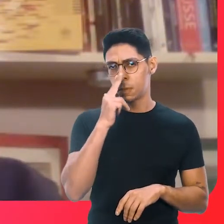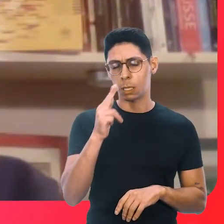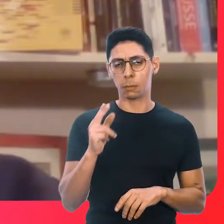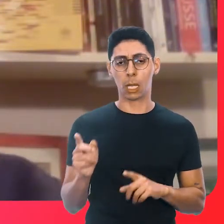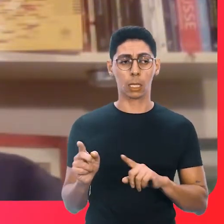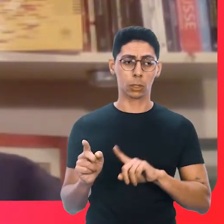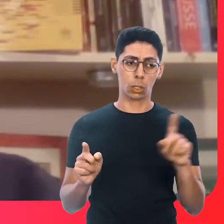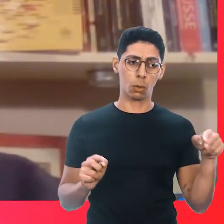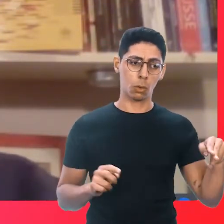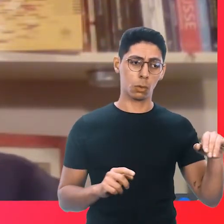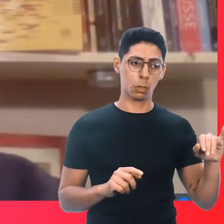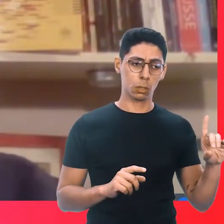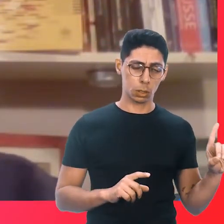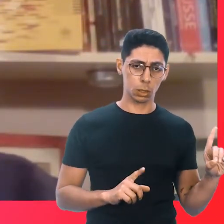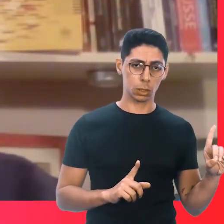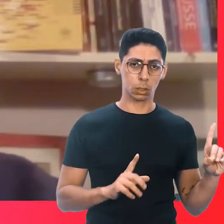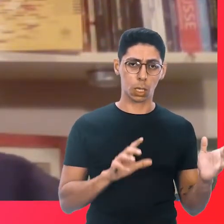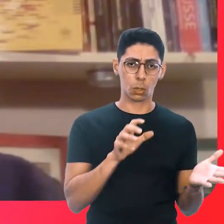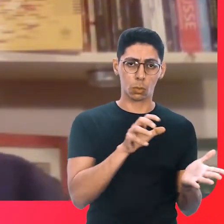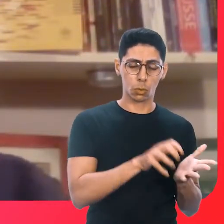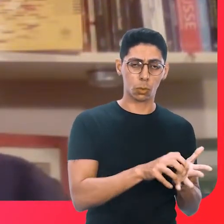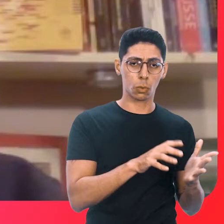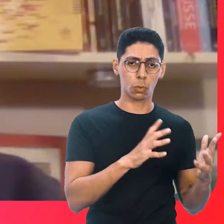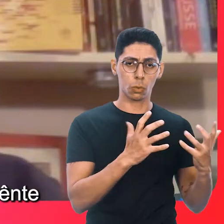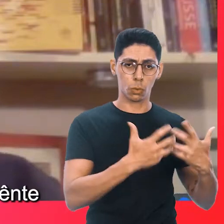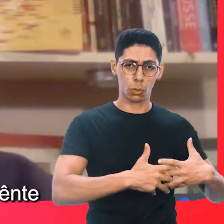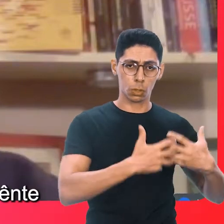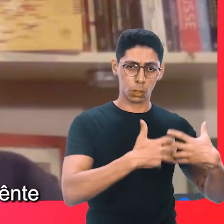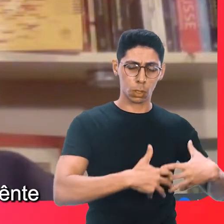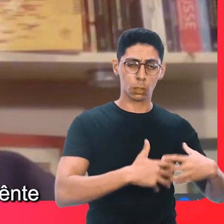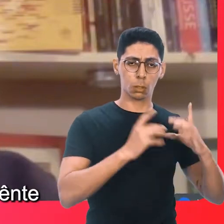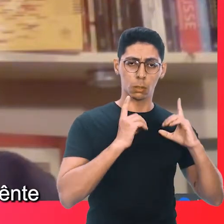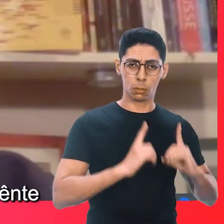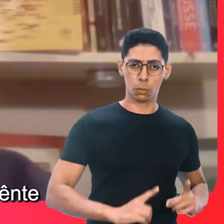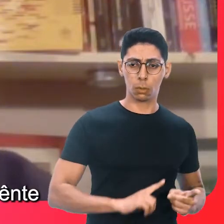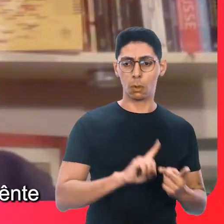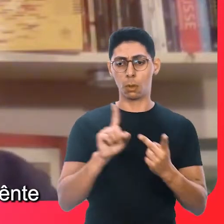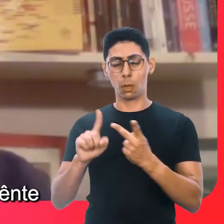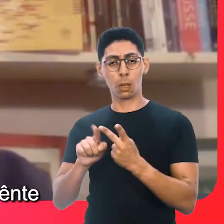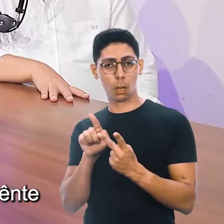NID, Núcleo de Integração do Deficiente, que era aqui em São Paulo, e lá criamos